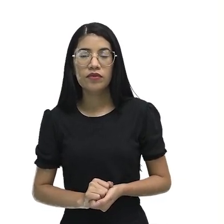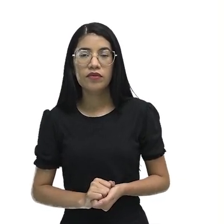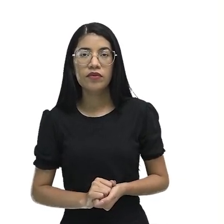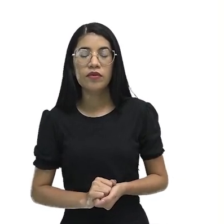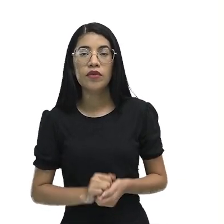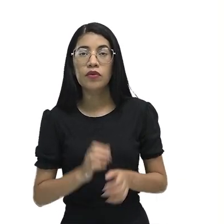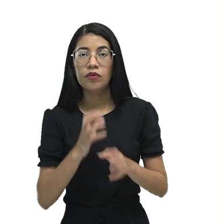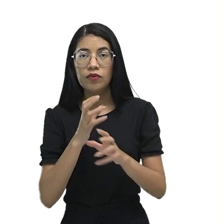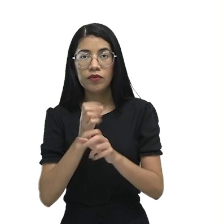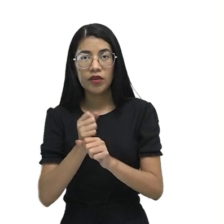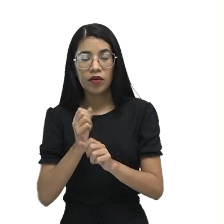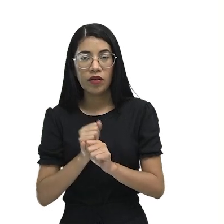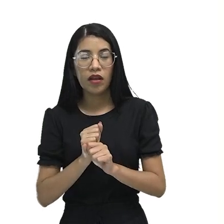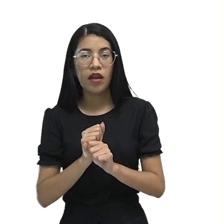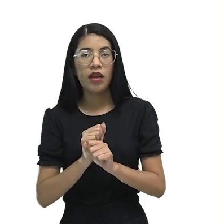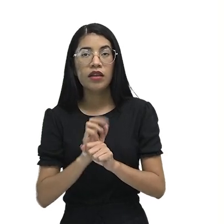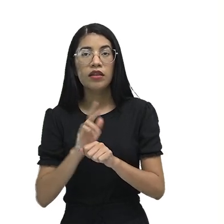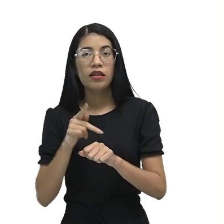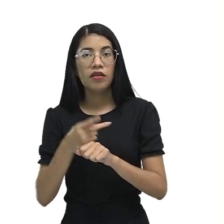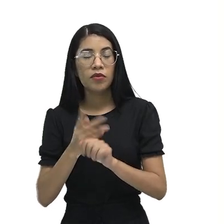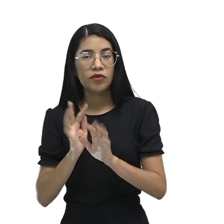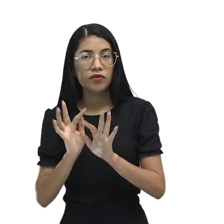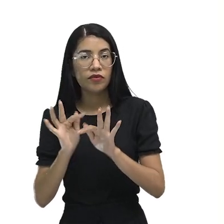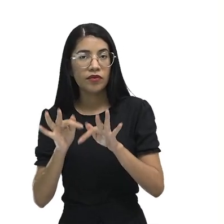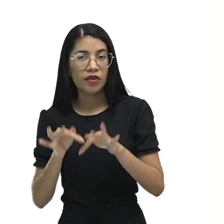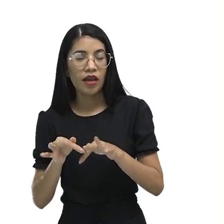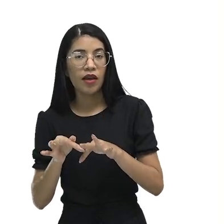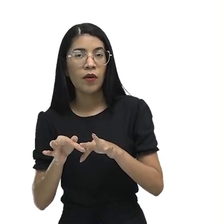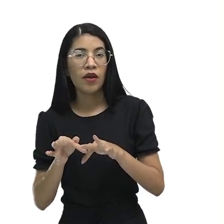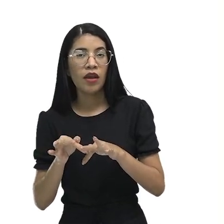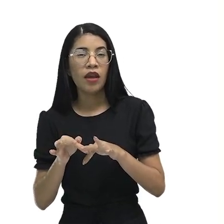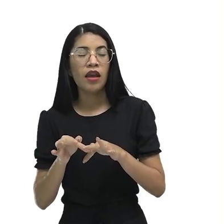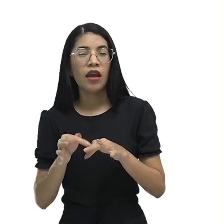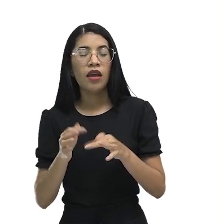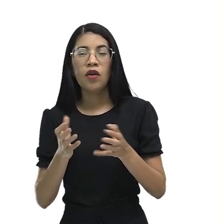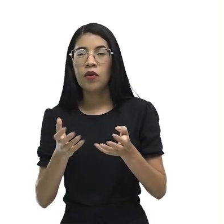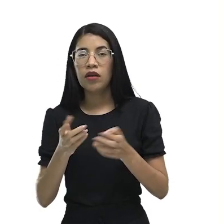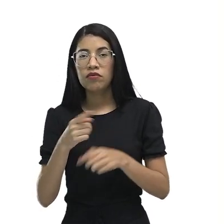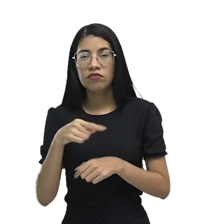cálculo aqui, e aí no final desse cálculo, eu quero que você